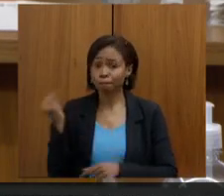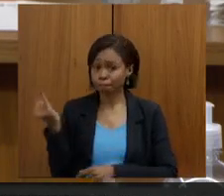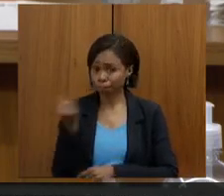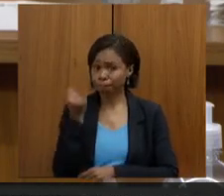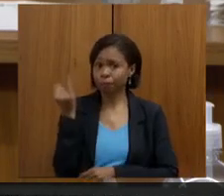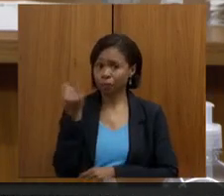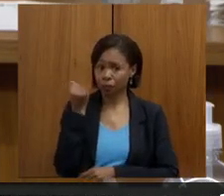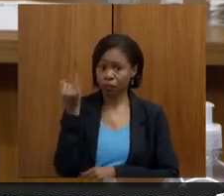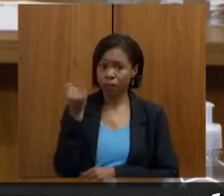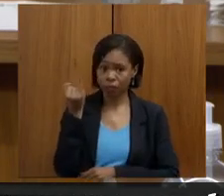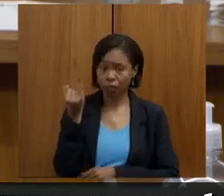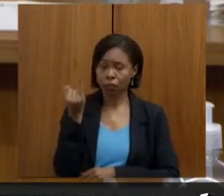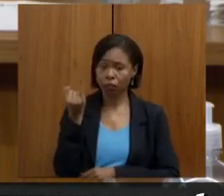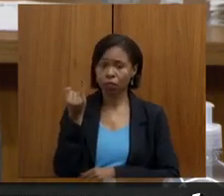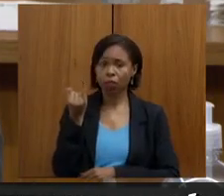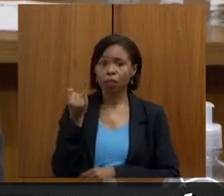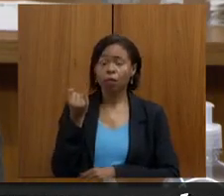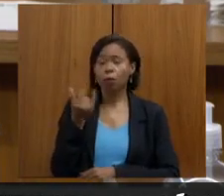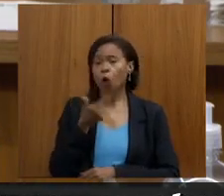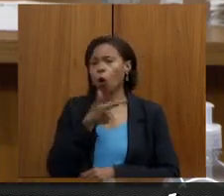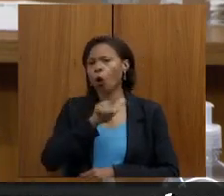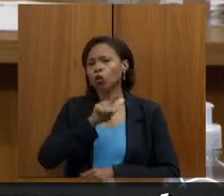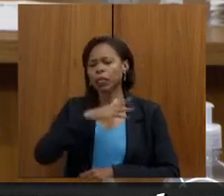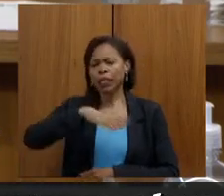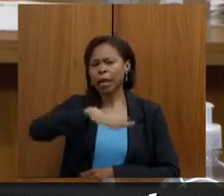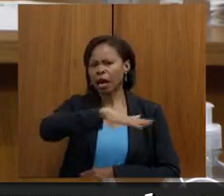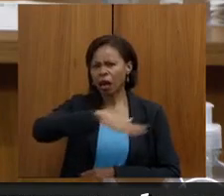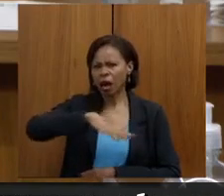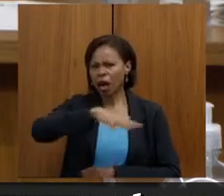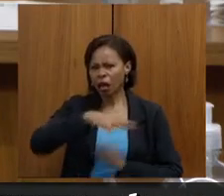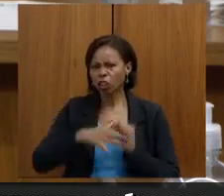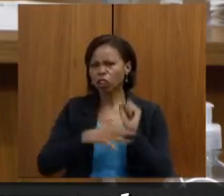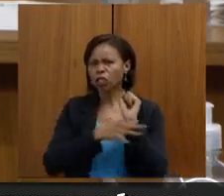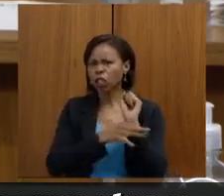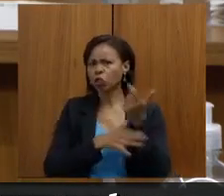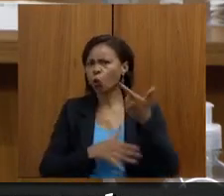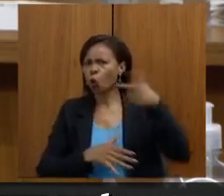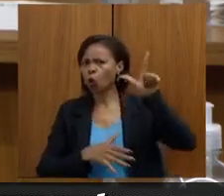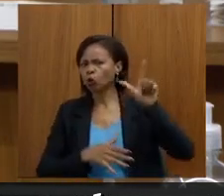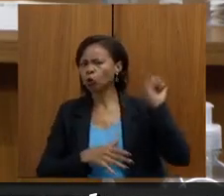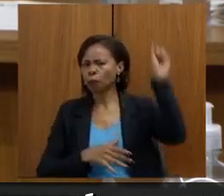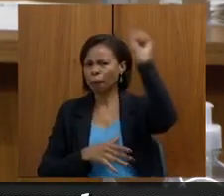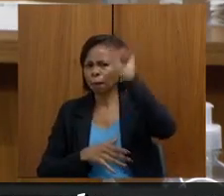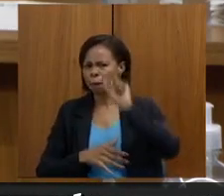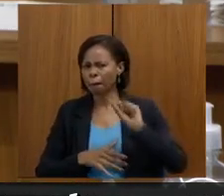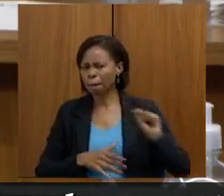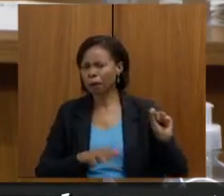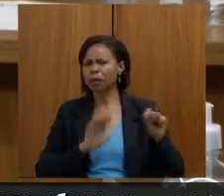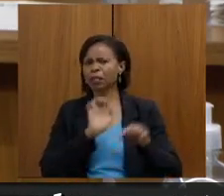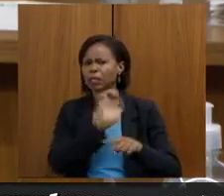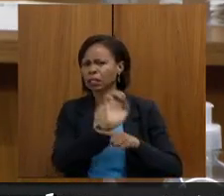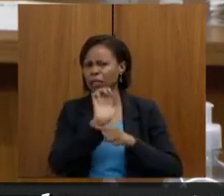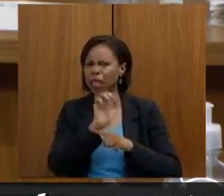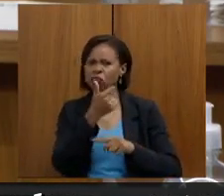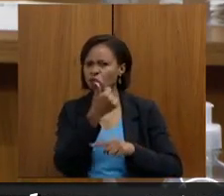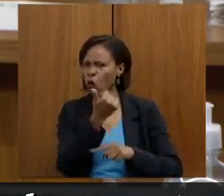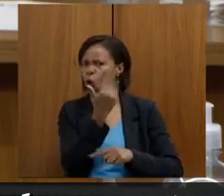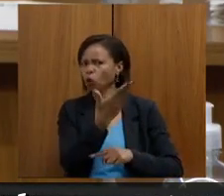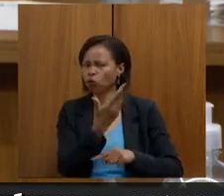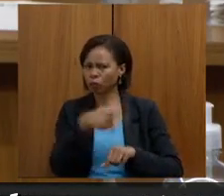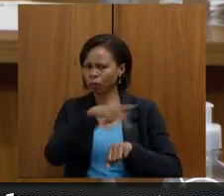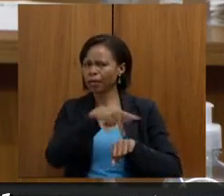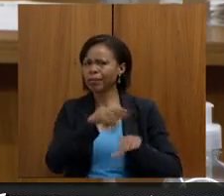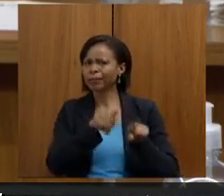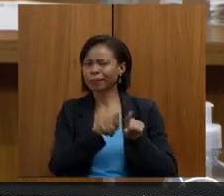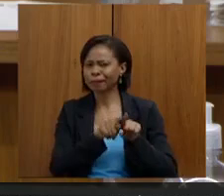que é destaque inclusive para outras forças de outros estados e até fora do país como é que vocês